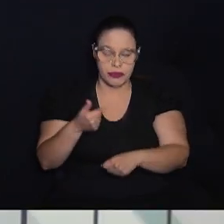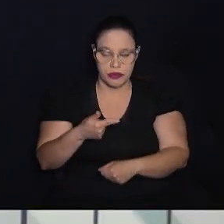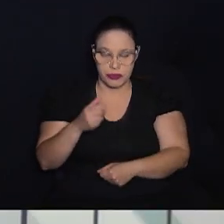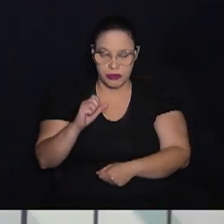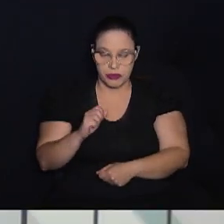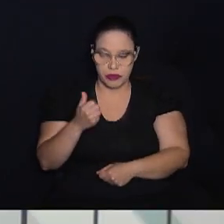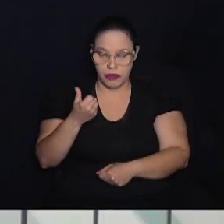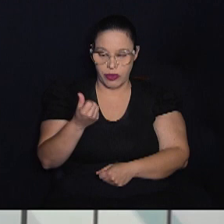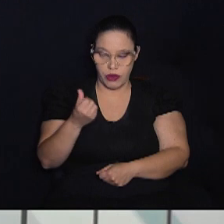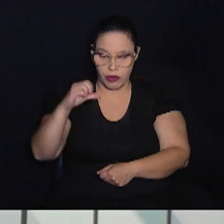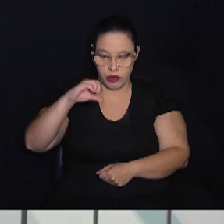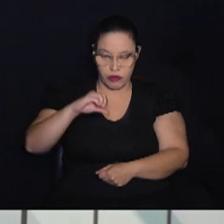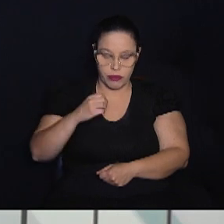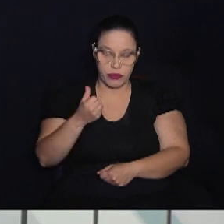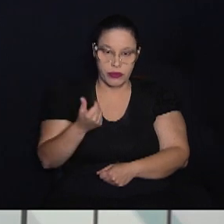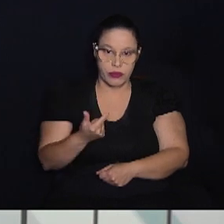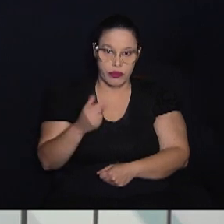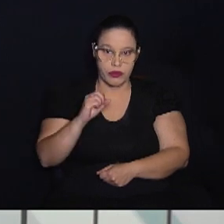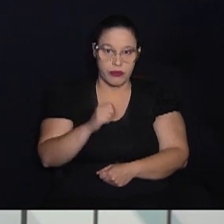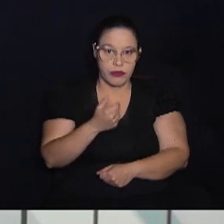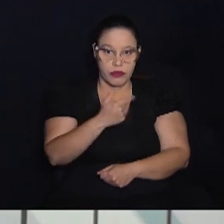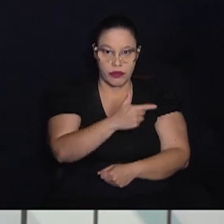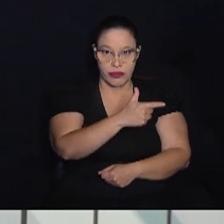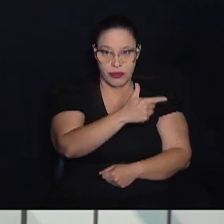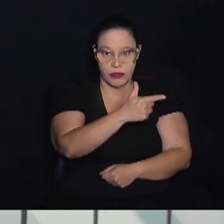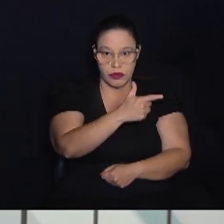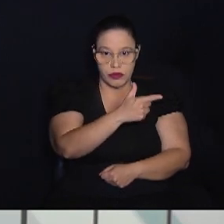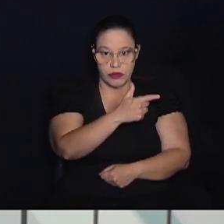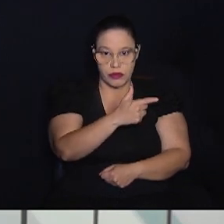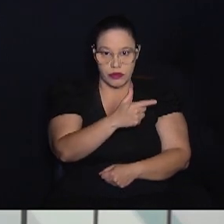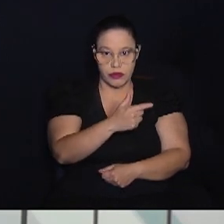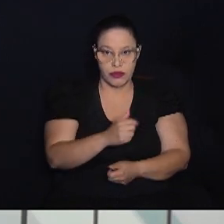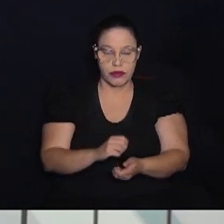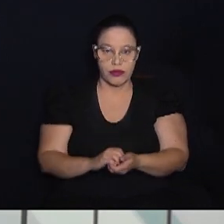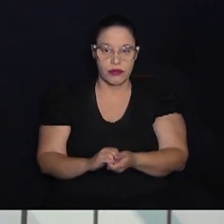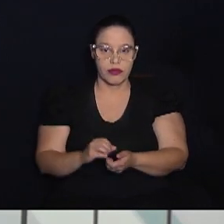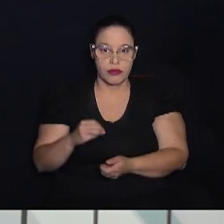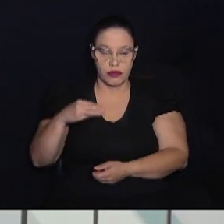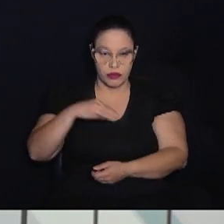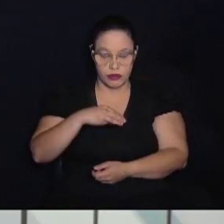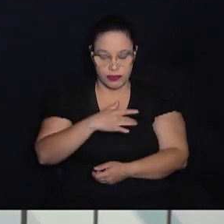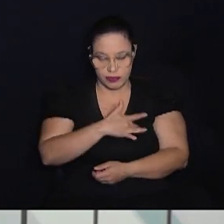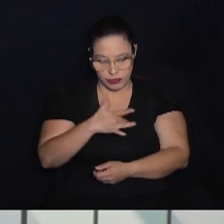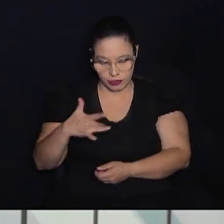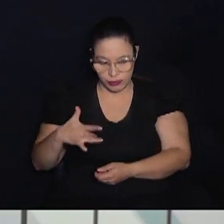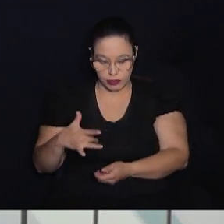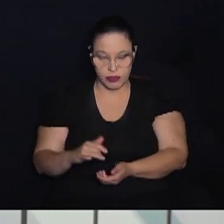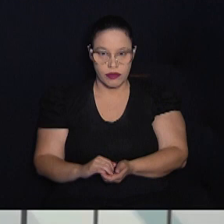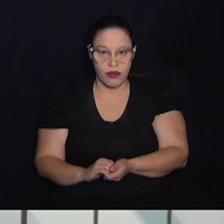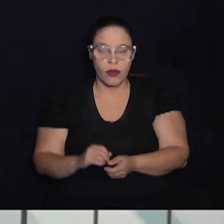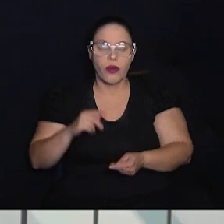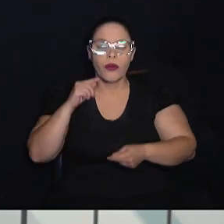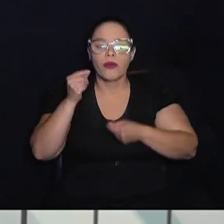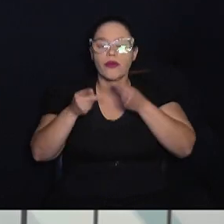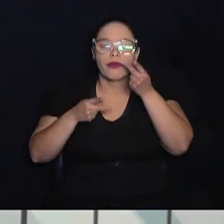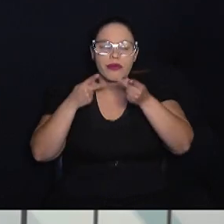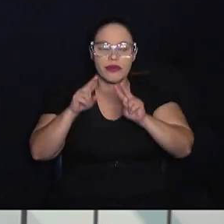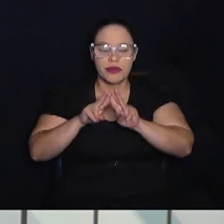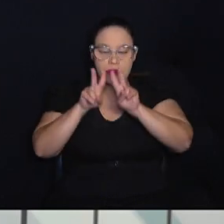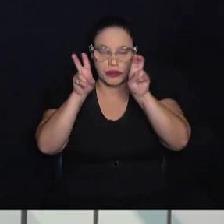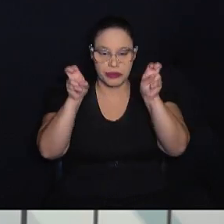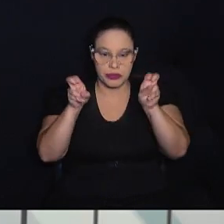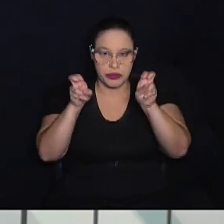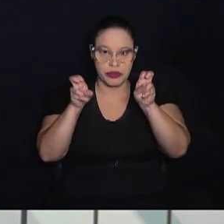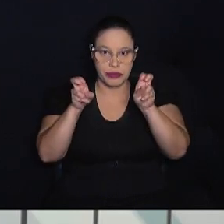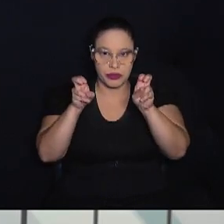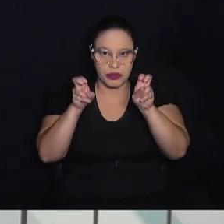a 2022, segundo informações do Ministério da Saúde. Para falar sobre esse